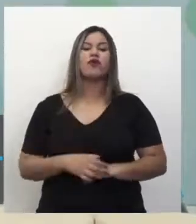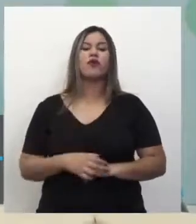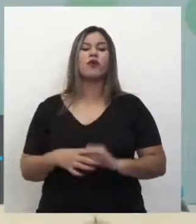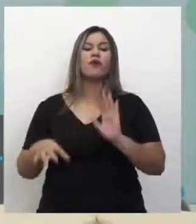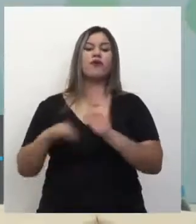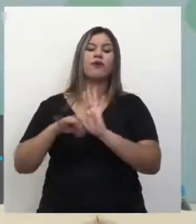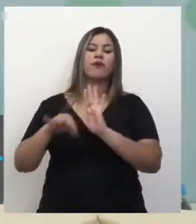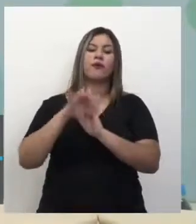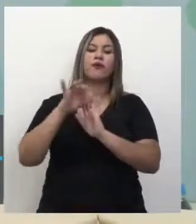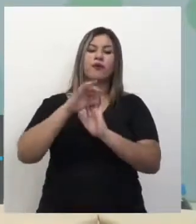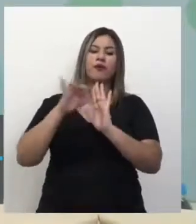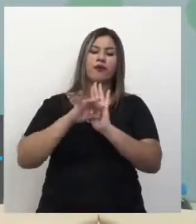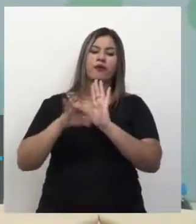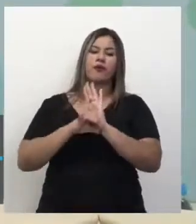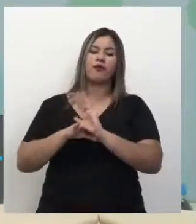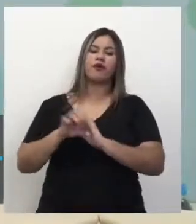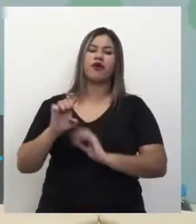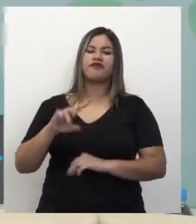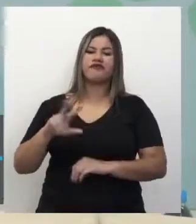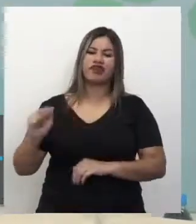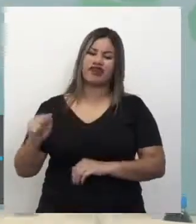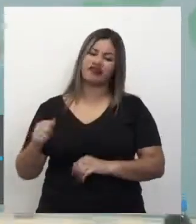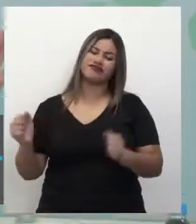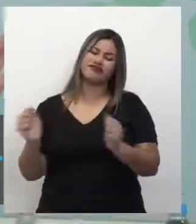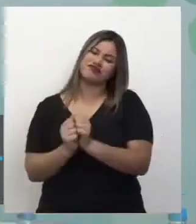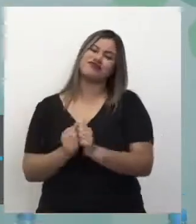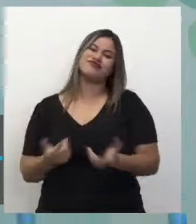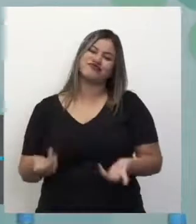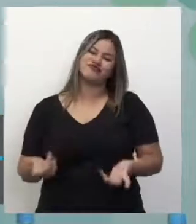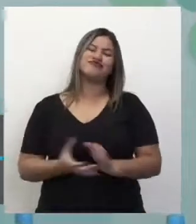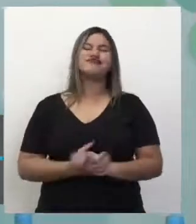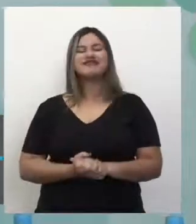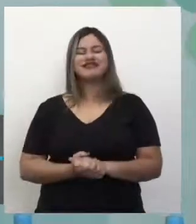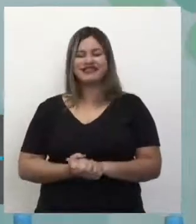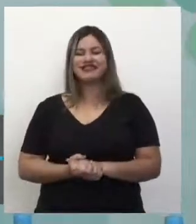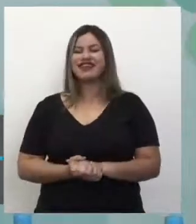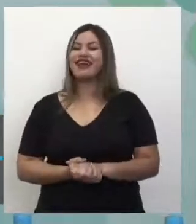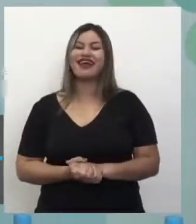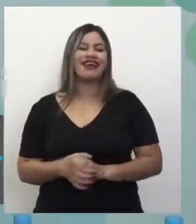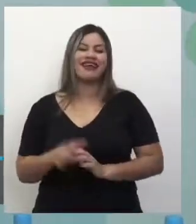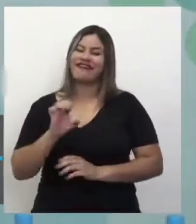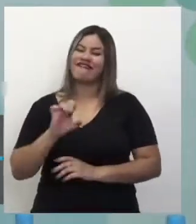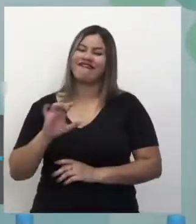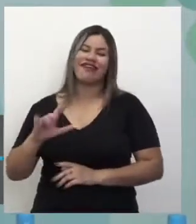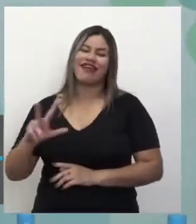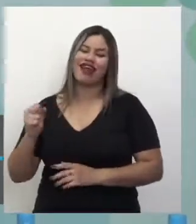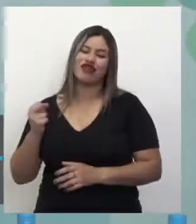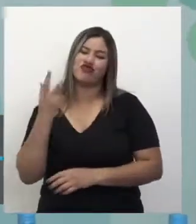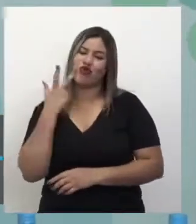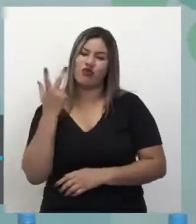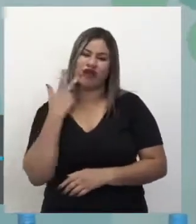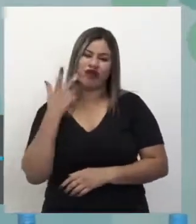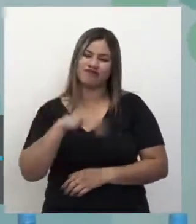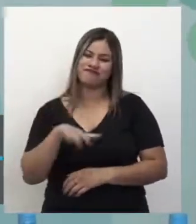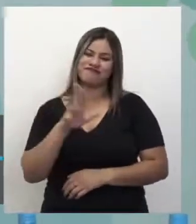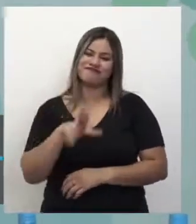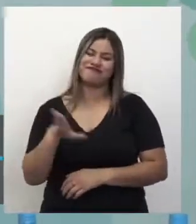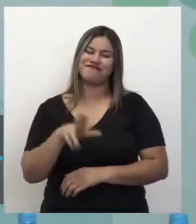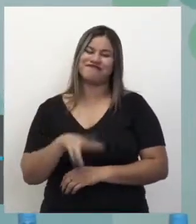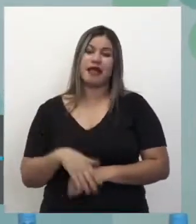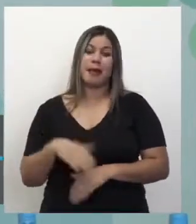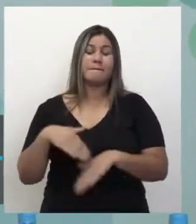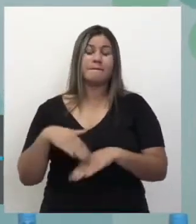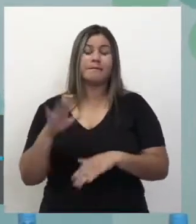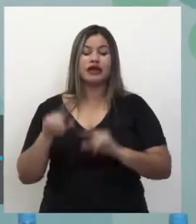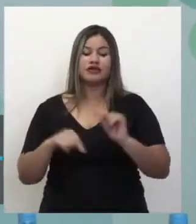mosaico em EVA com os alunos aí. Então, ó, você vê que tem EVA é o clássico, EVA é o clássico. O que mais que tem aqui,